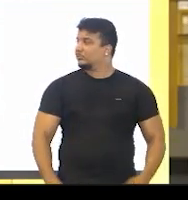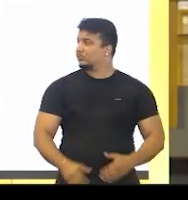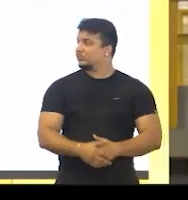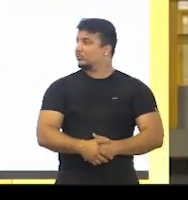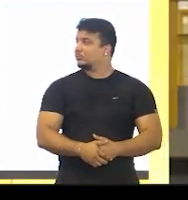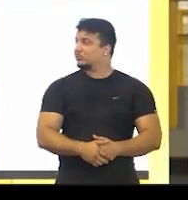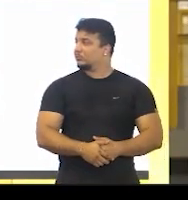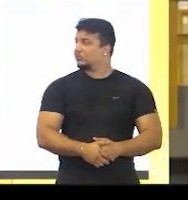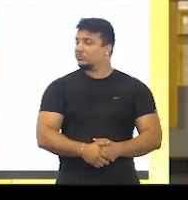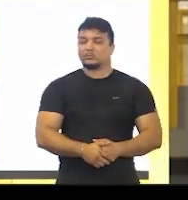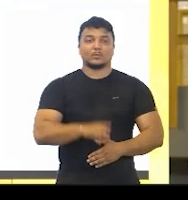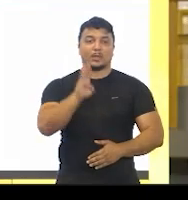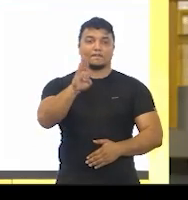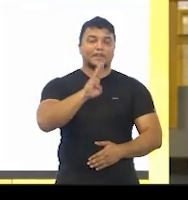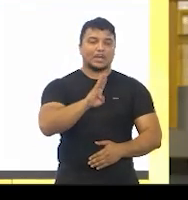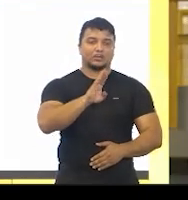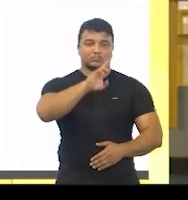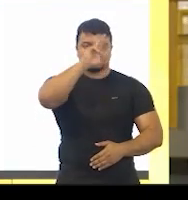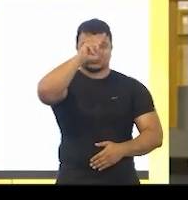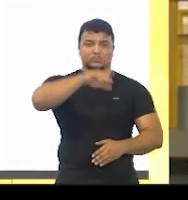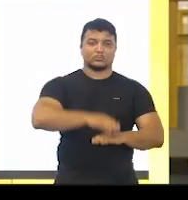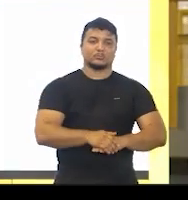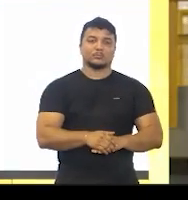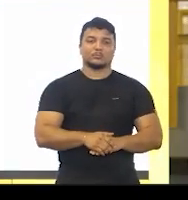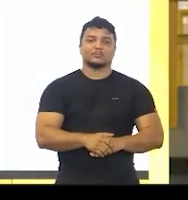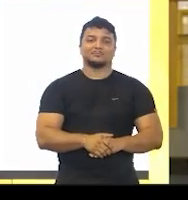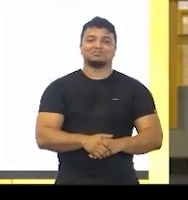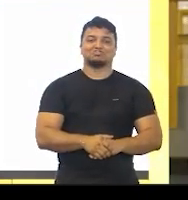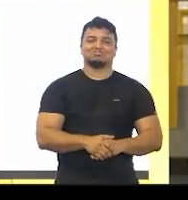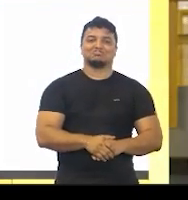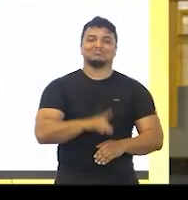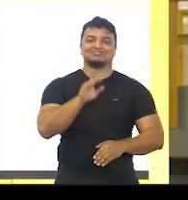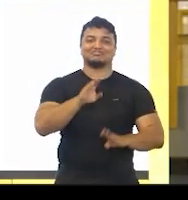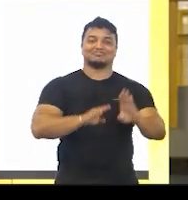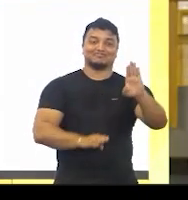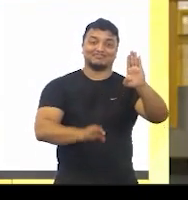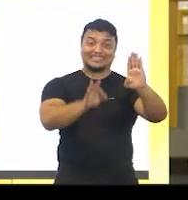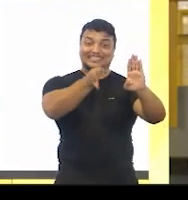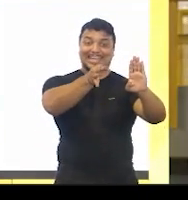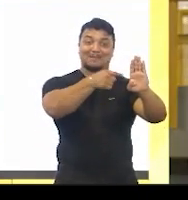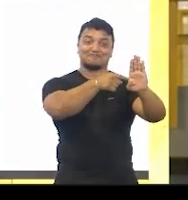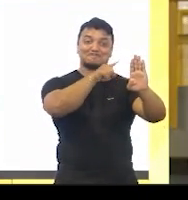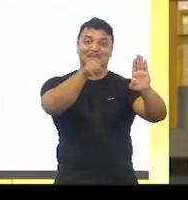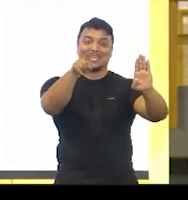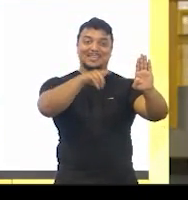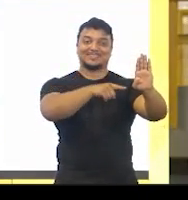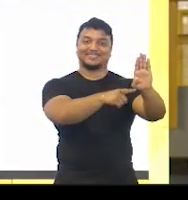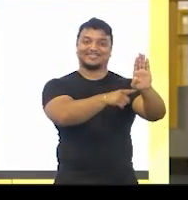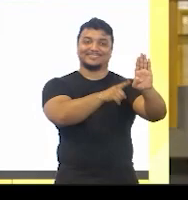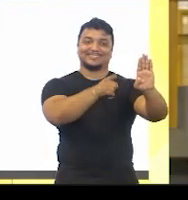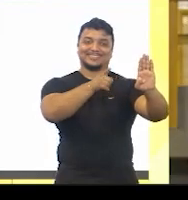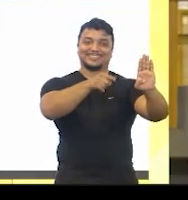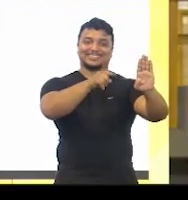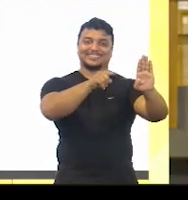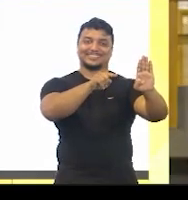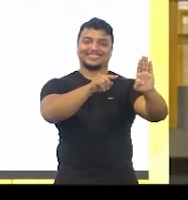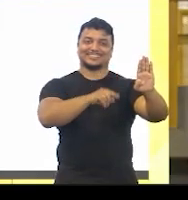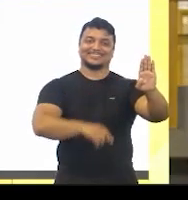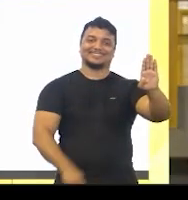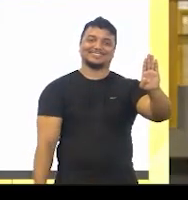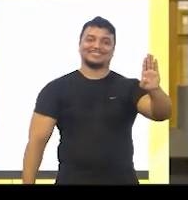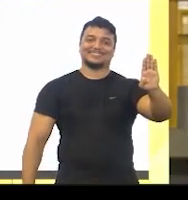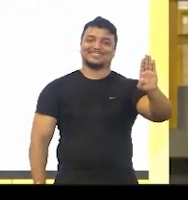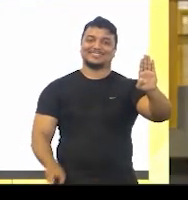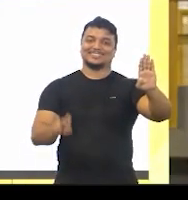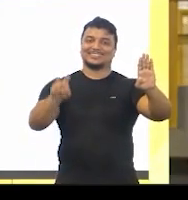letra B de beijinho, que vocês responderam. A letra C diz foragido. A letra